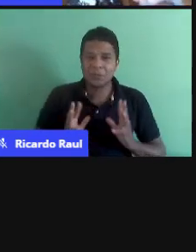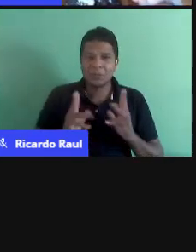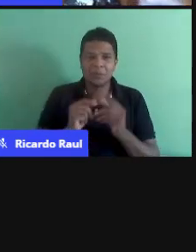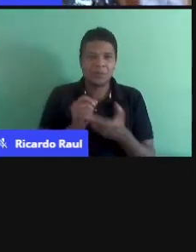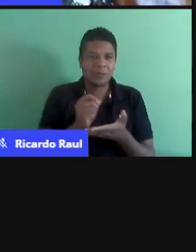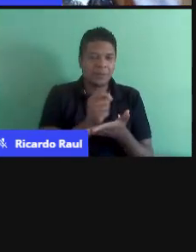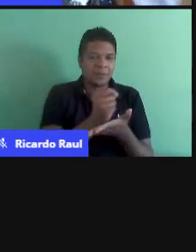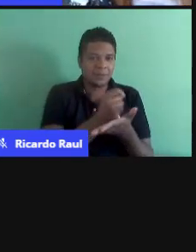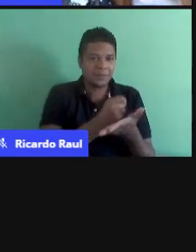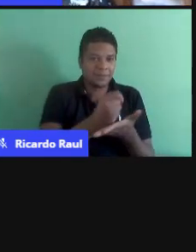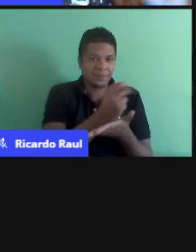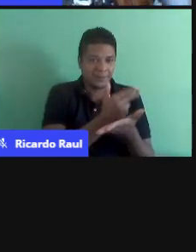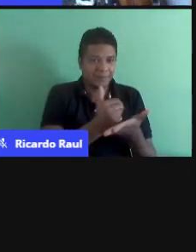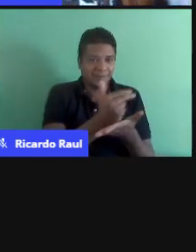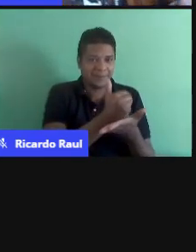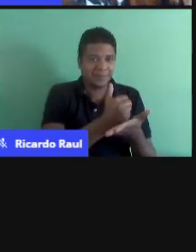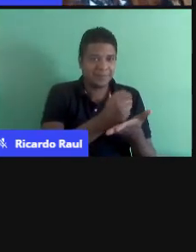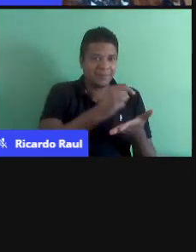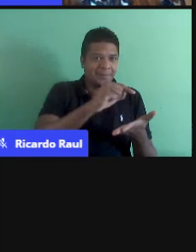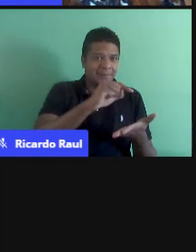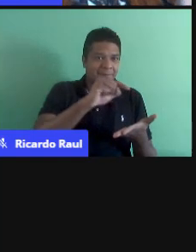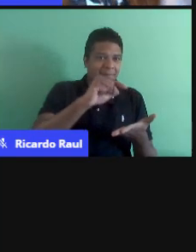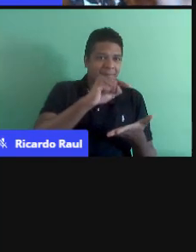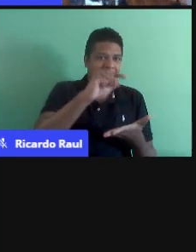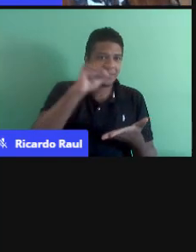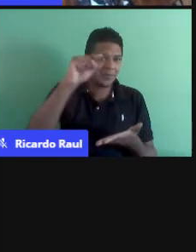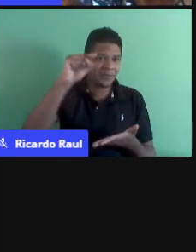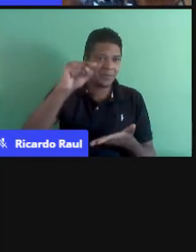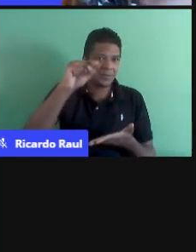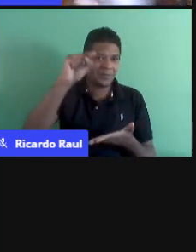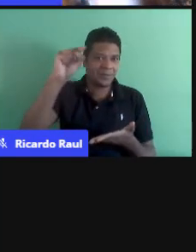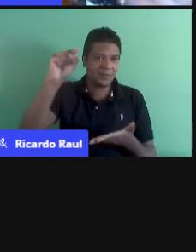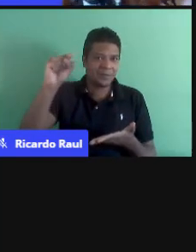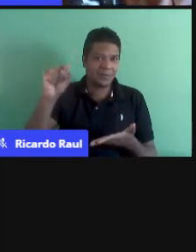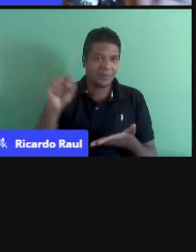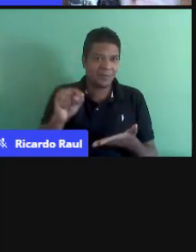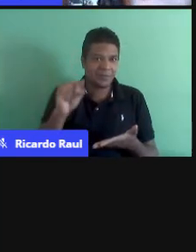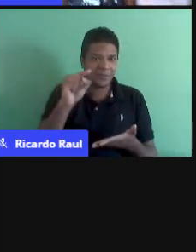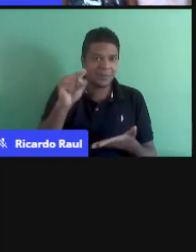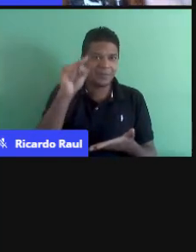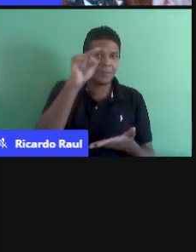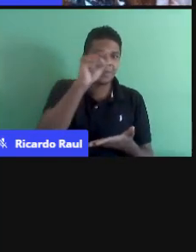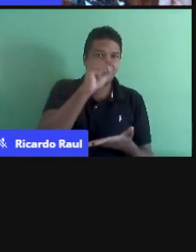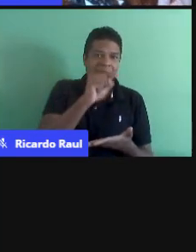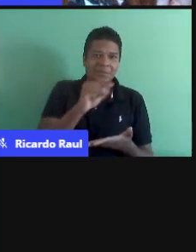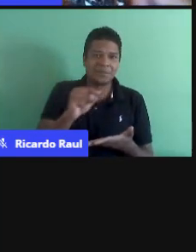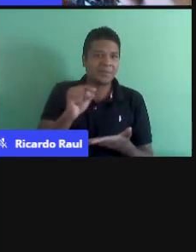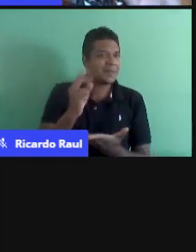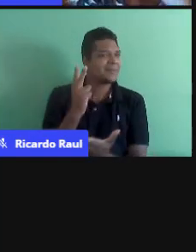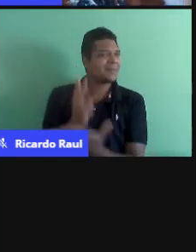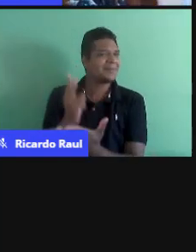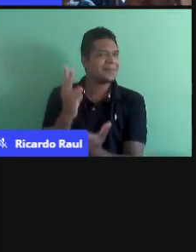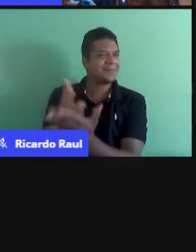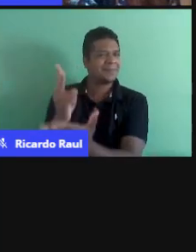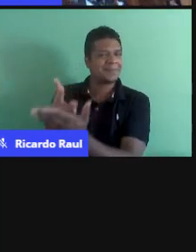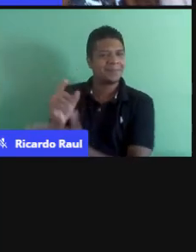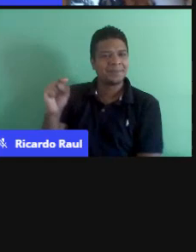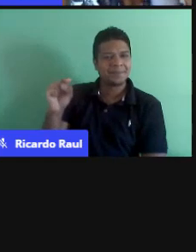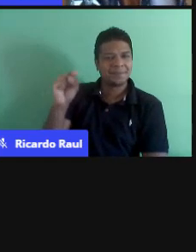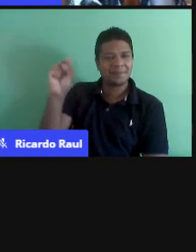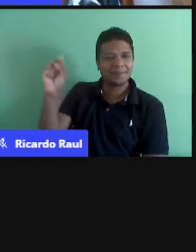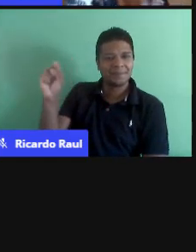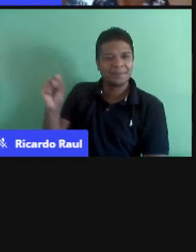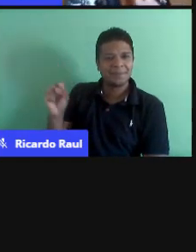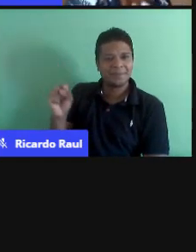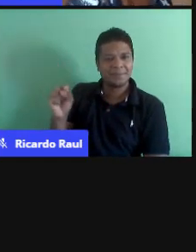minhas pétalas, tinham formato de coração. Eu e as minhas coleguinhas sempre desenhávamos assim. Era referência e